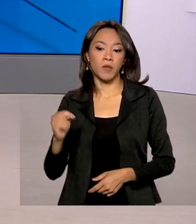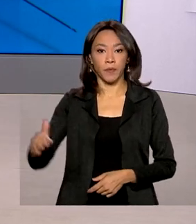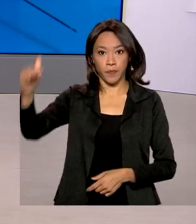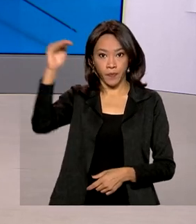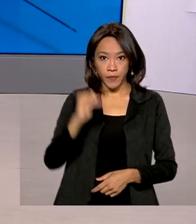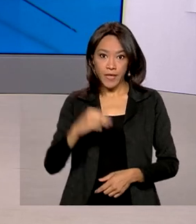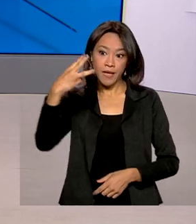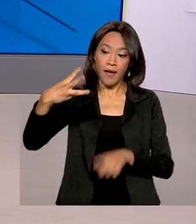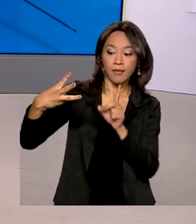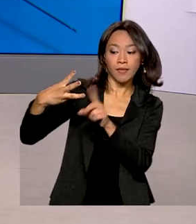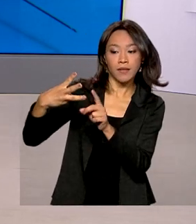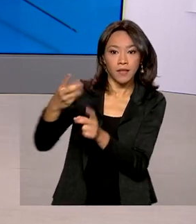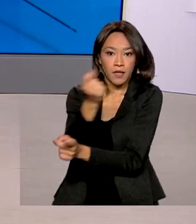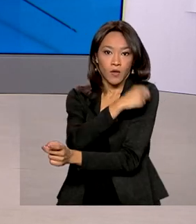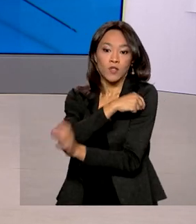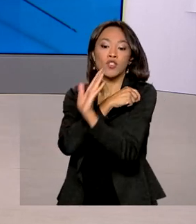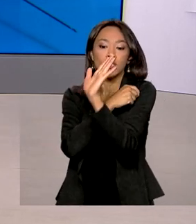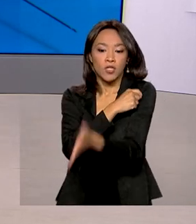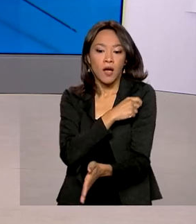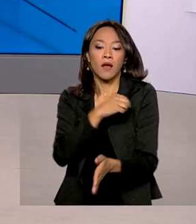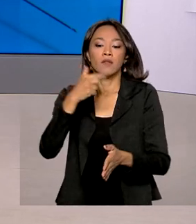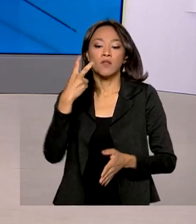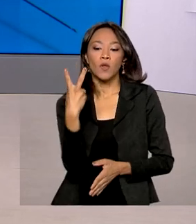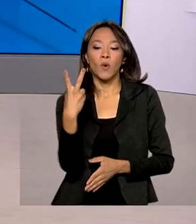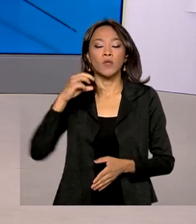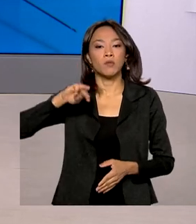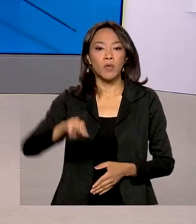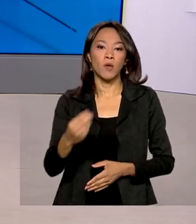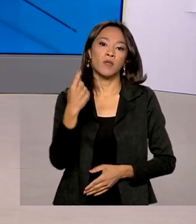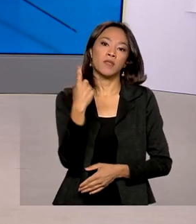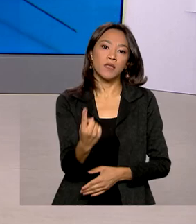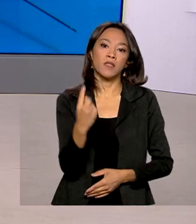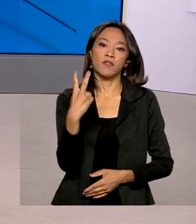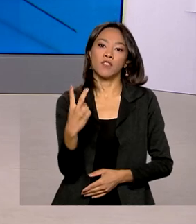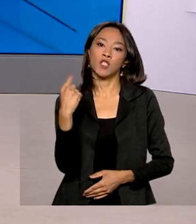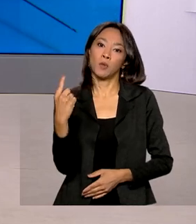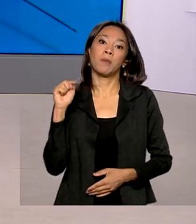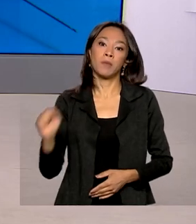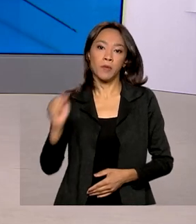terceira dose foi aplicada em mais de 2 milhões 121 mil pessoas.